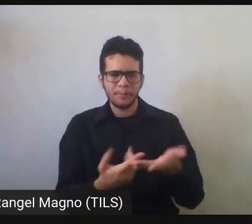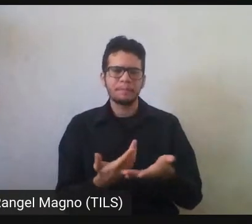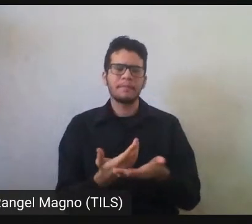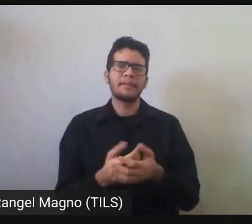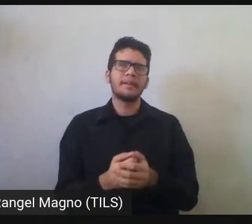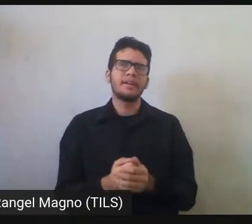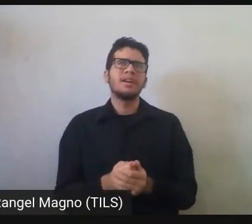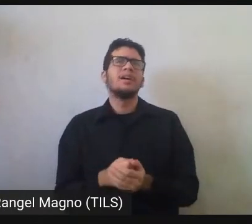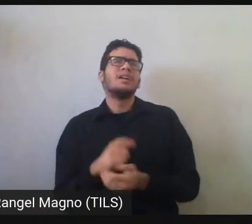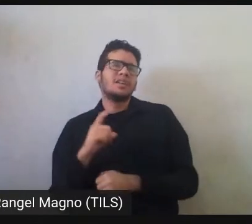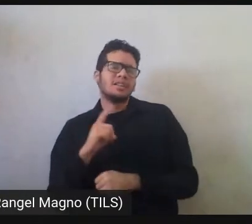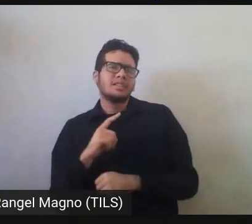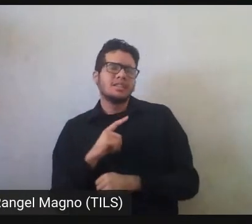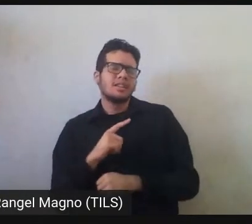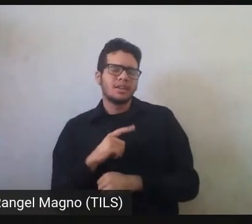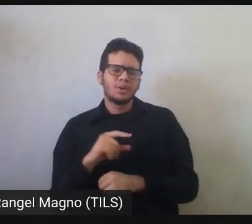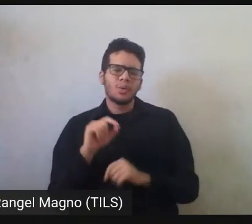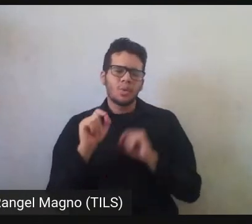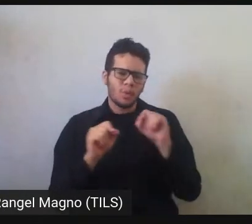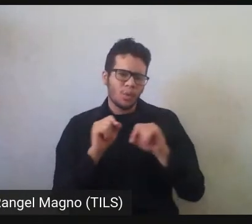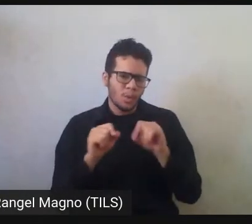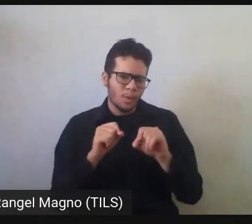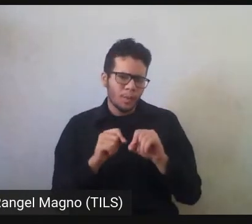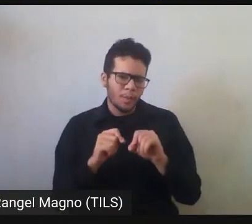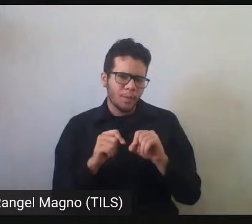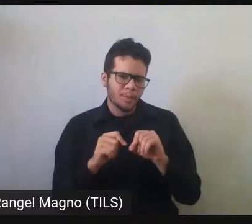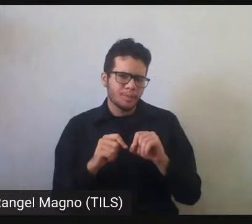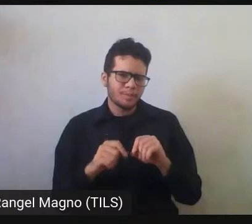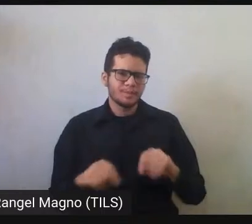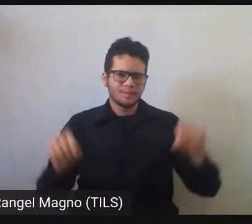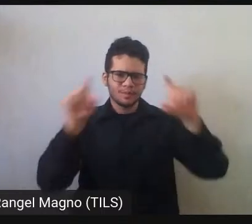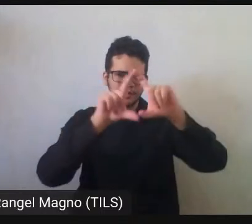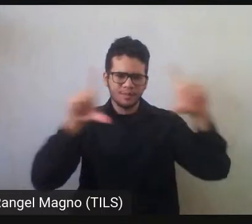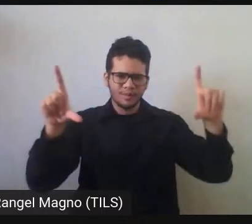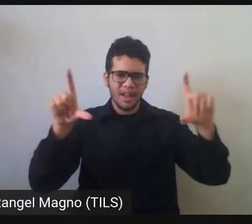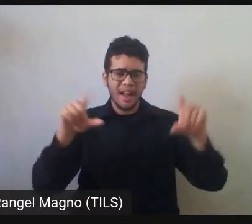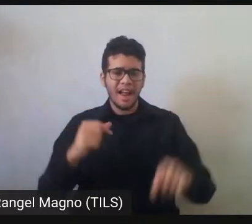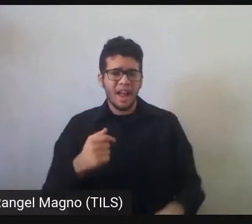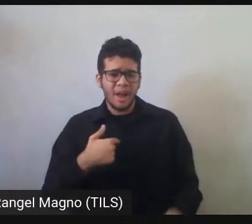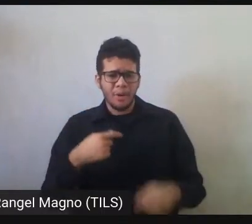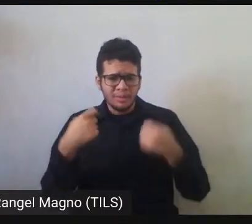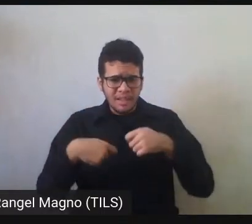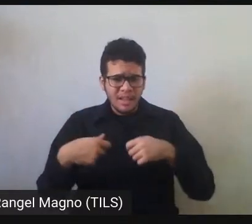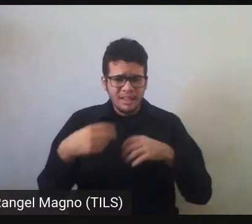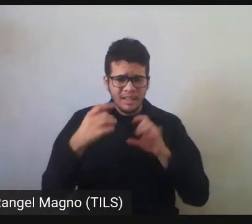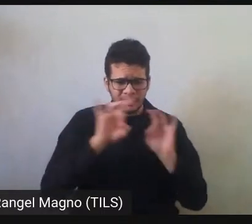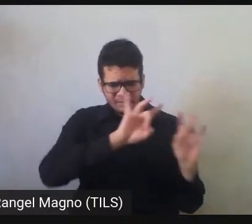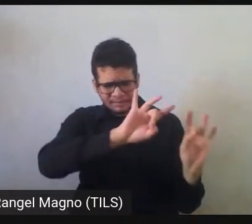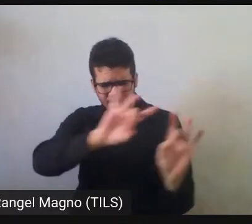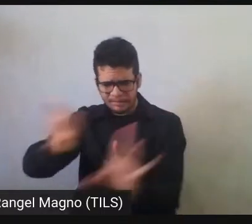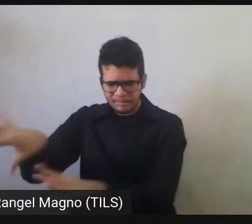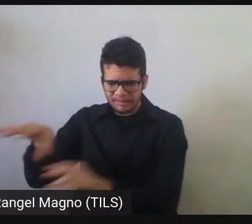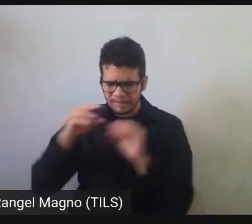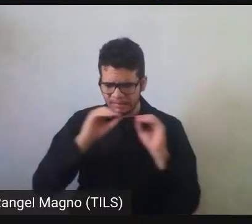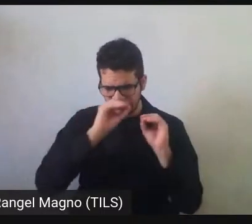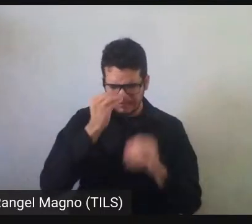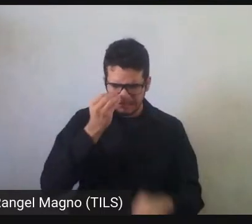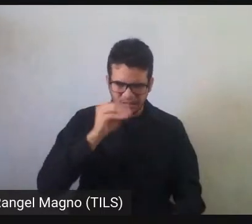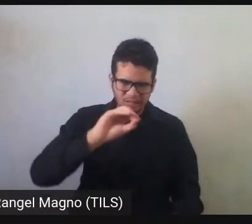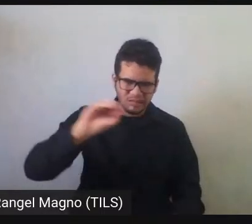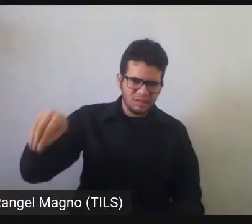ele ele diz isso eu vou ter que que abandonar os estudos pelos quais eu tenho